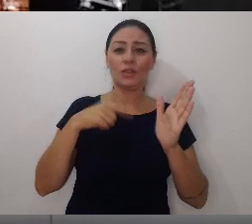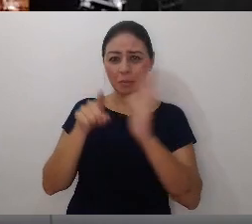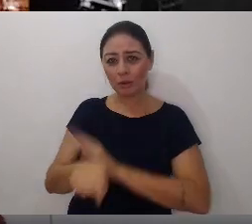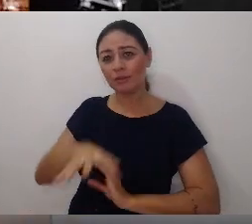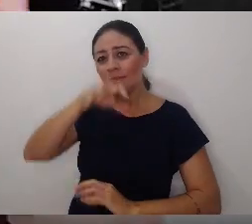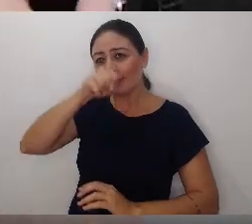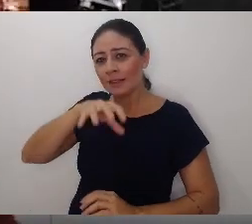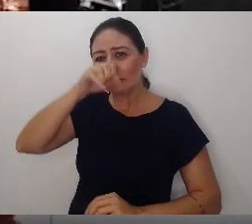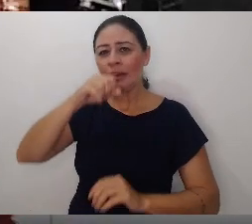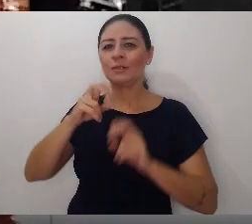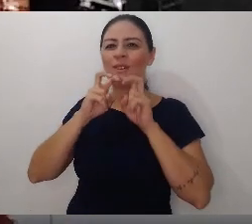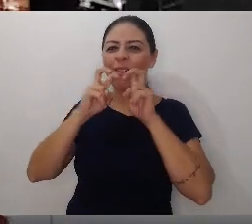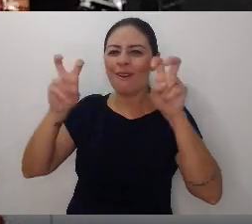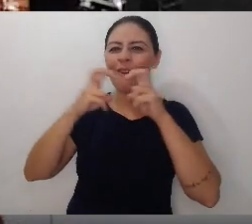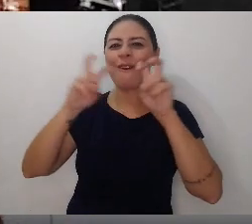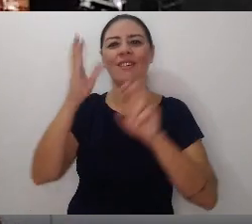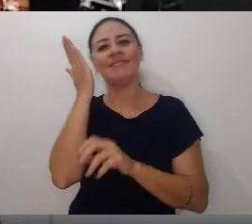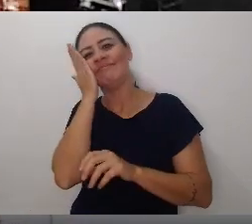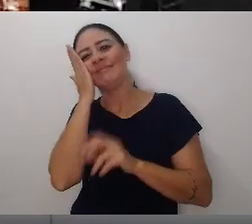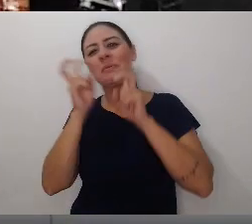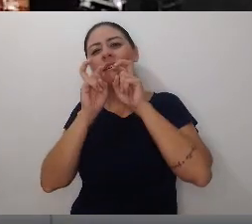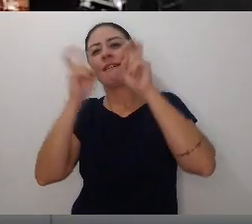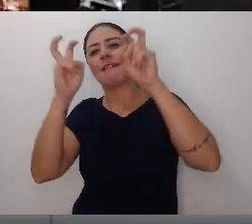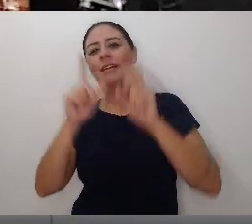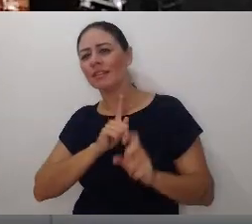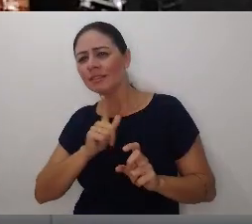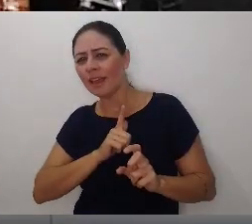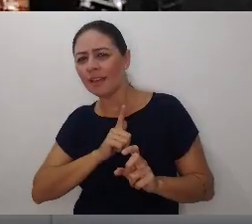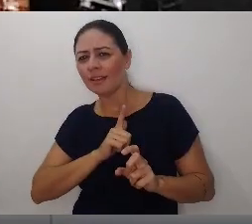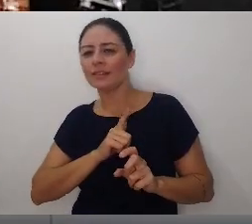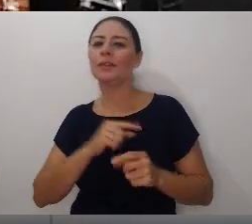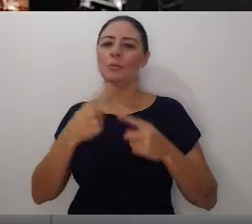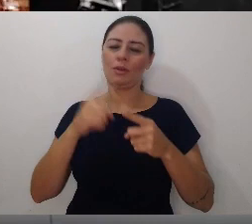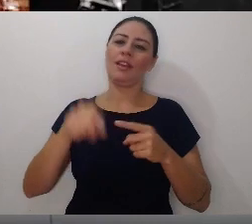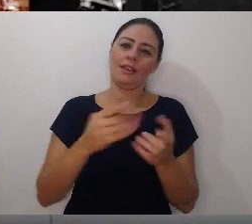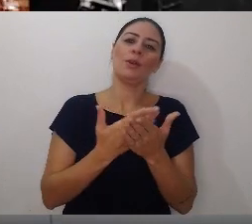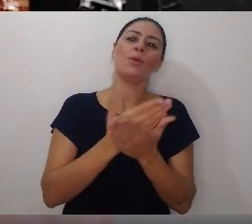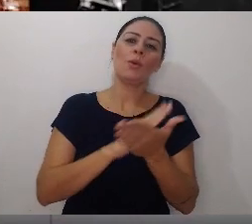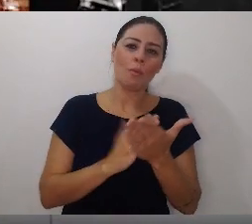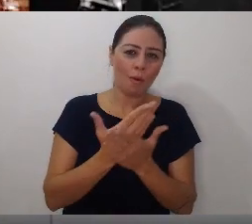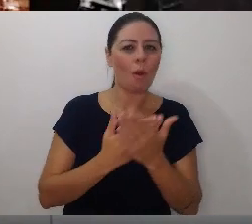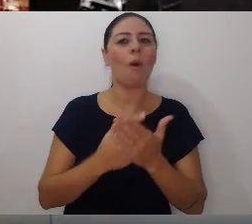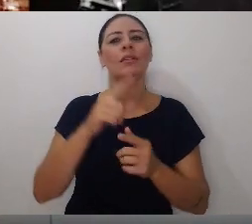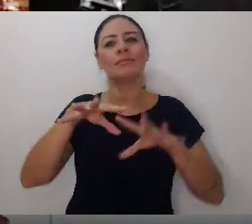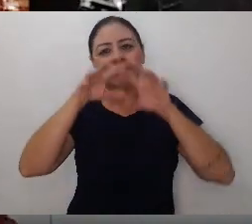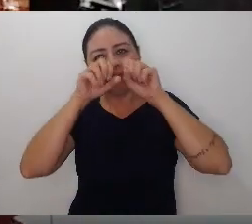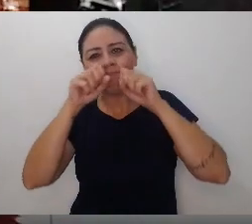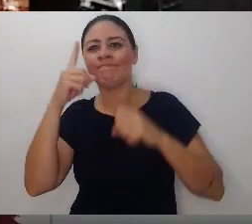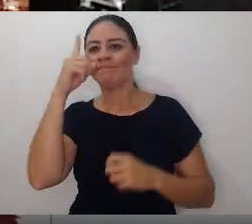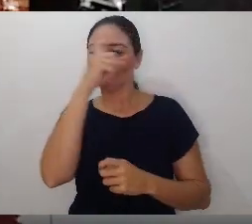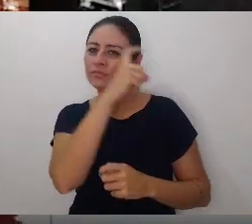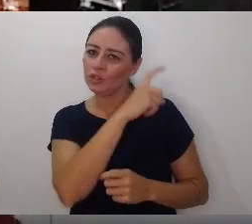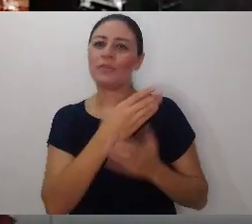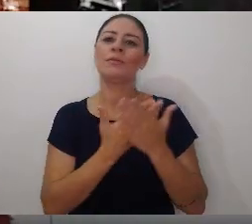sempre pergunto, quando chega com aquela alteração de sono, eu pergunto, tá respirando, tá roncando? Que também, além da privação, é uma coisa